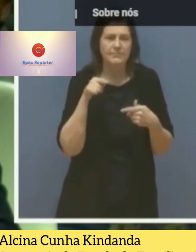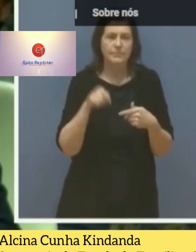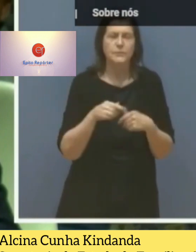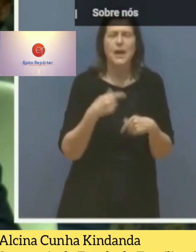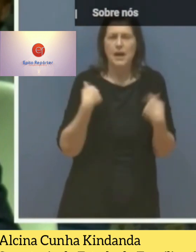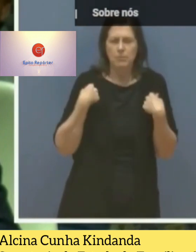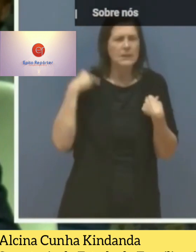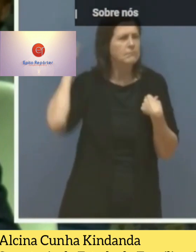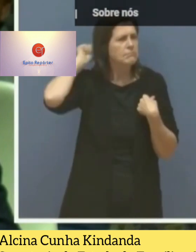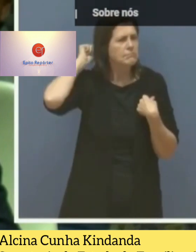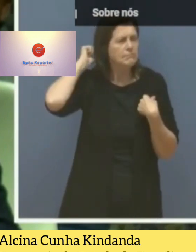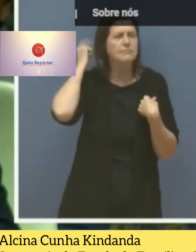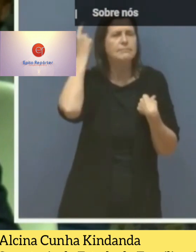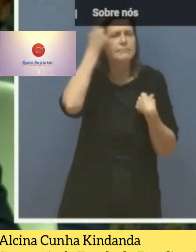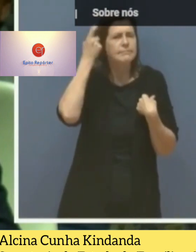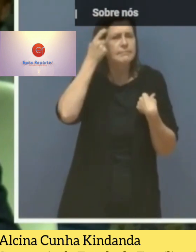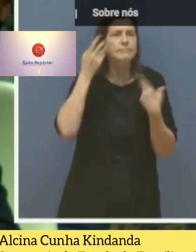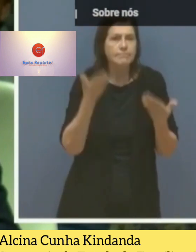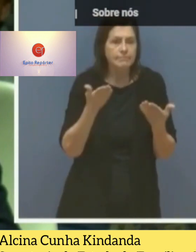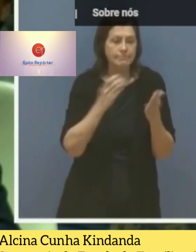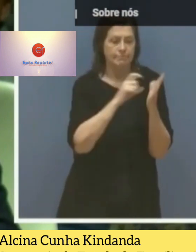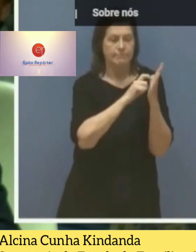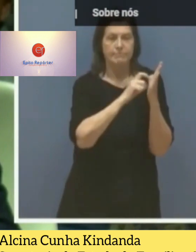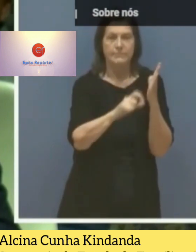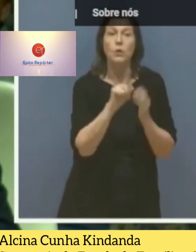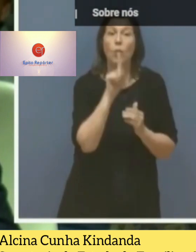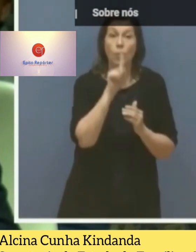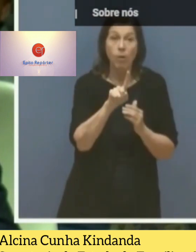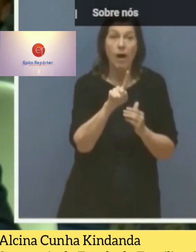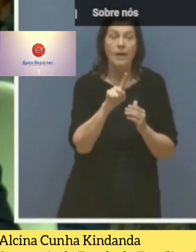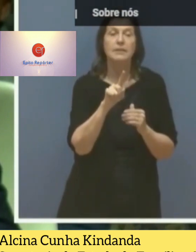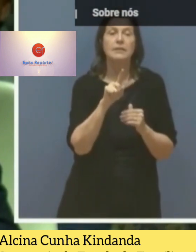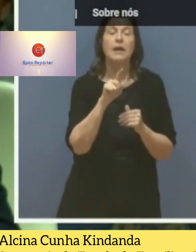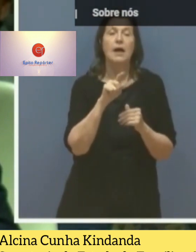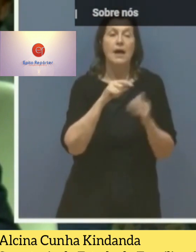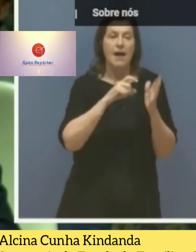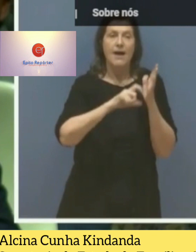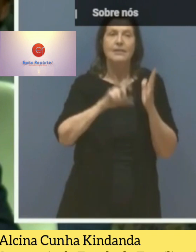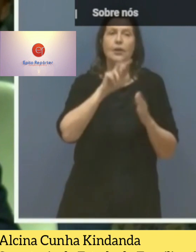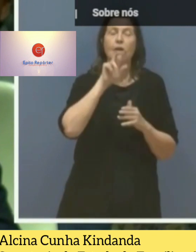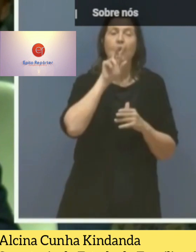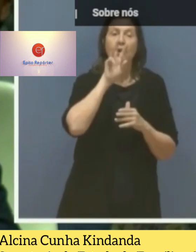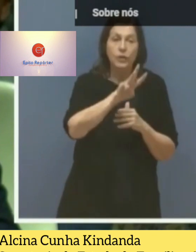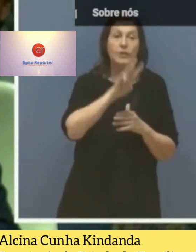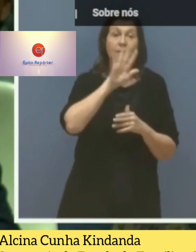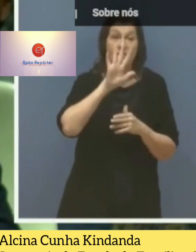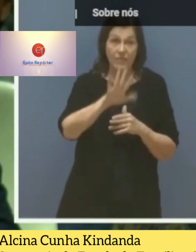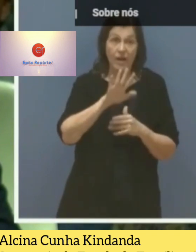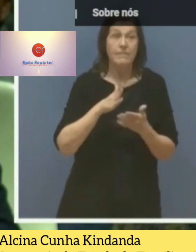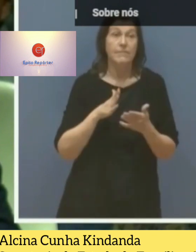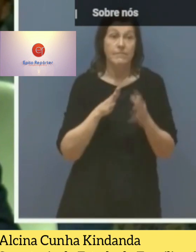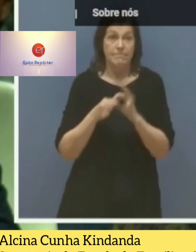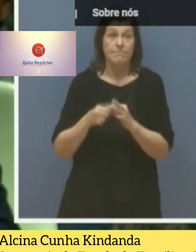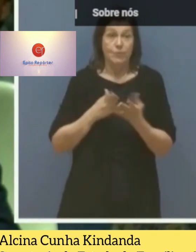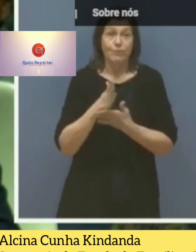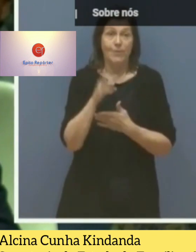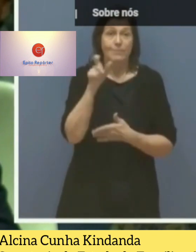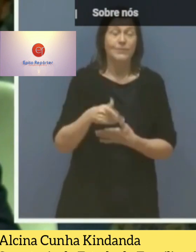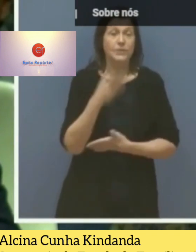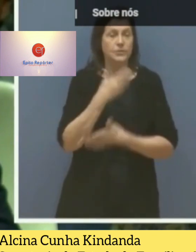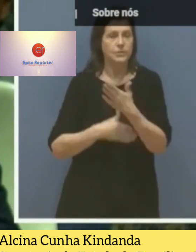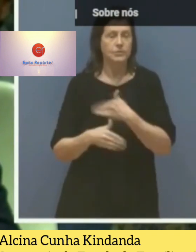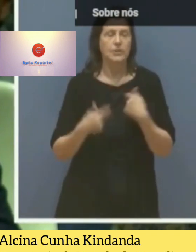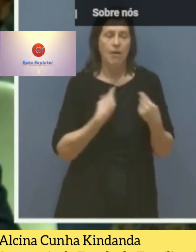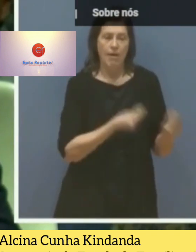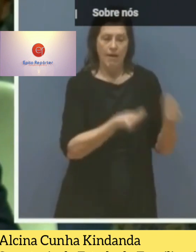parágrafo 1º do Artigo 35 da convenção sobre os direitos das pessoas com deficiência tem uma honra de apresentar